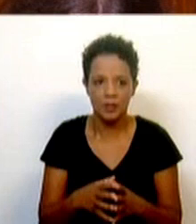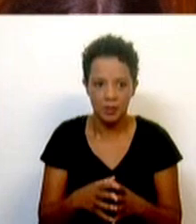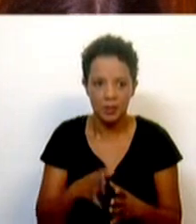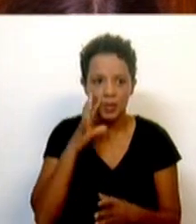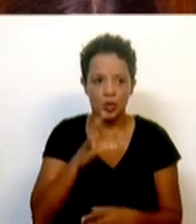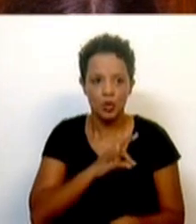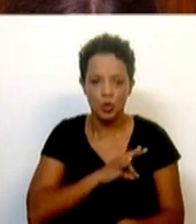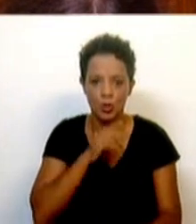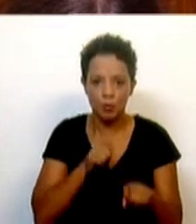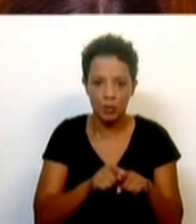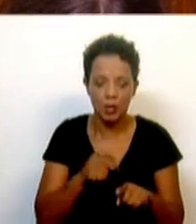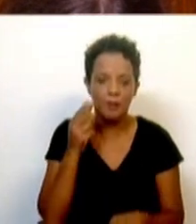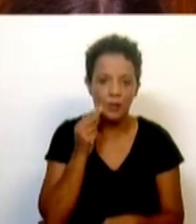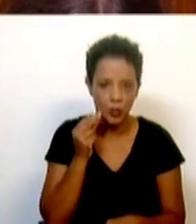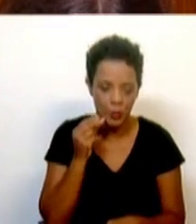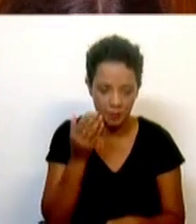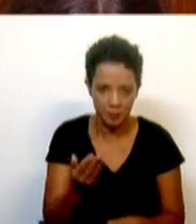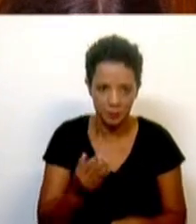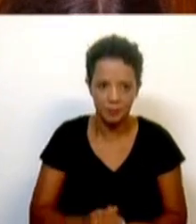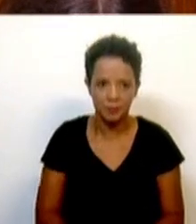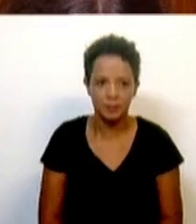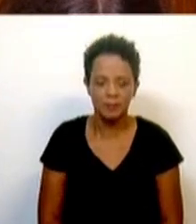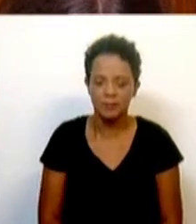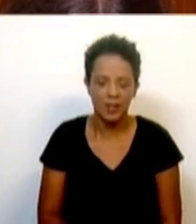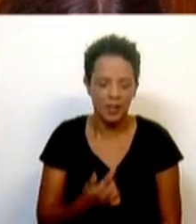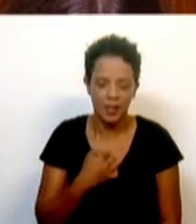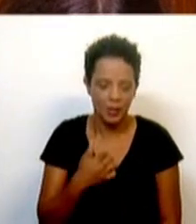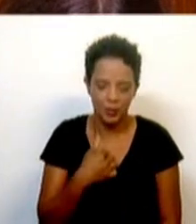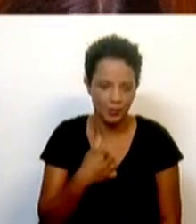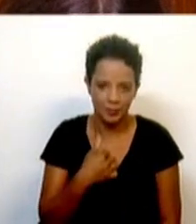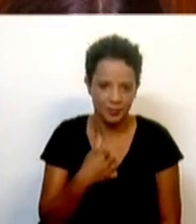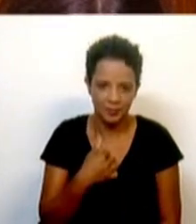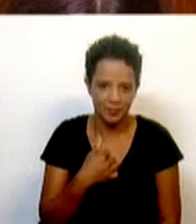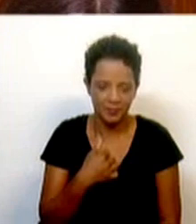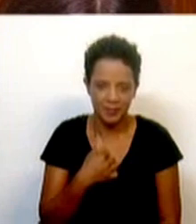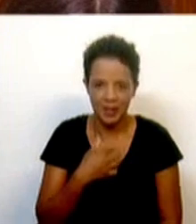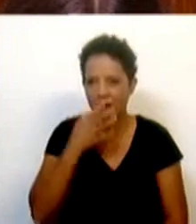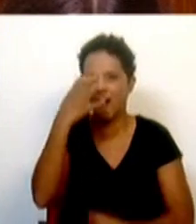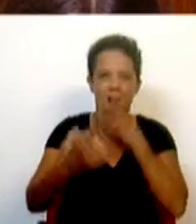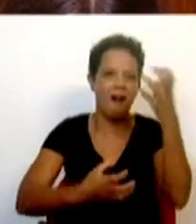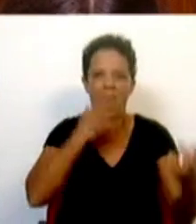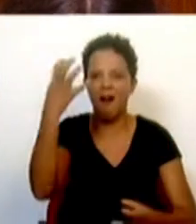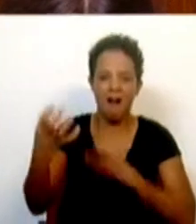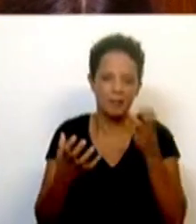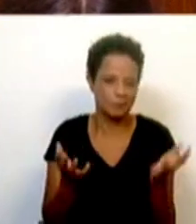ao Sr. Deputado André Ventura, eu não o vou acompanhar na gritaria,